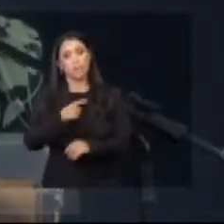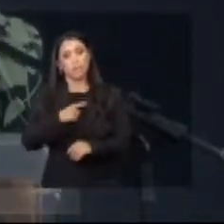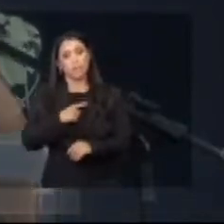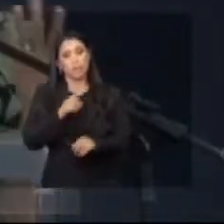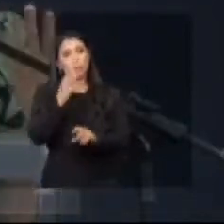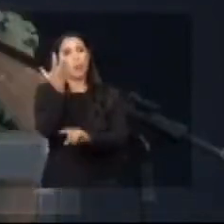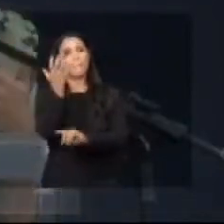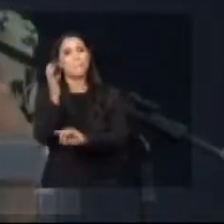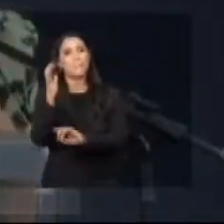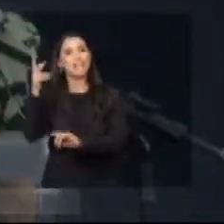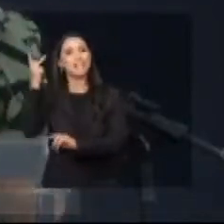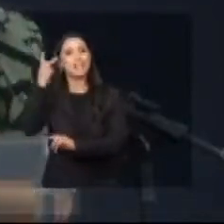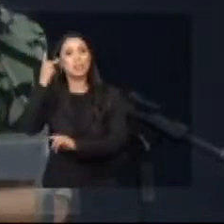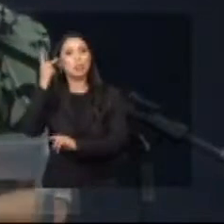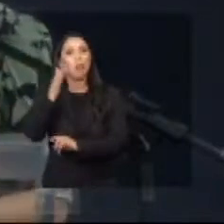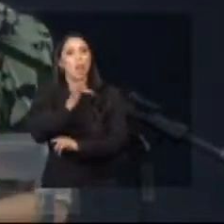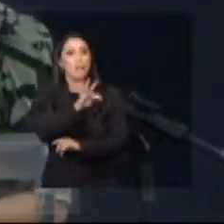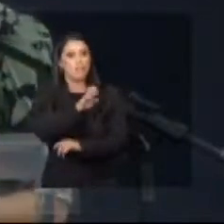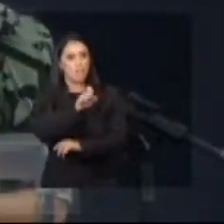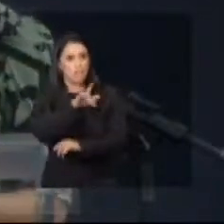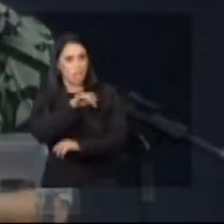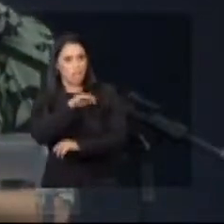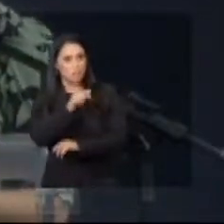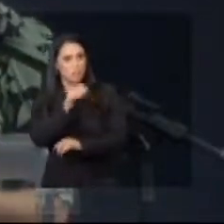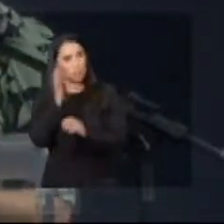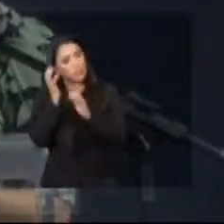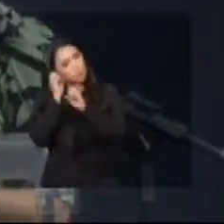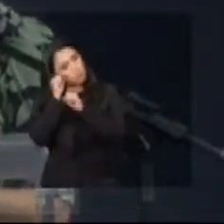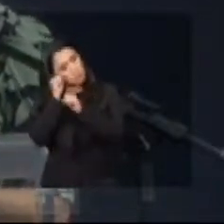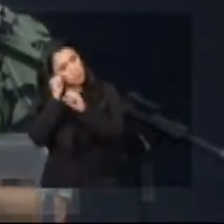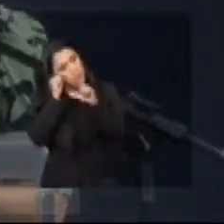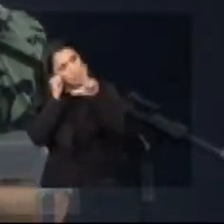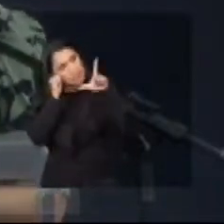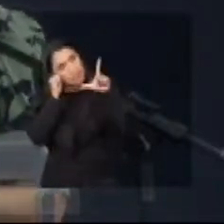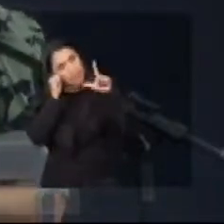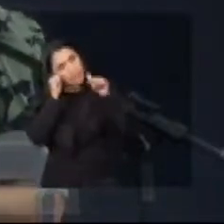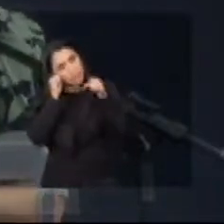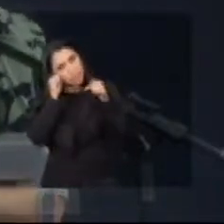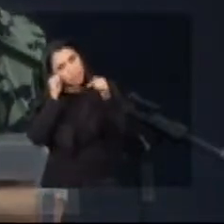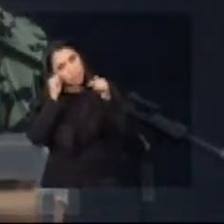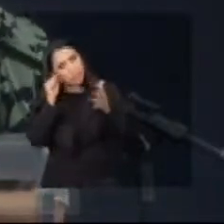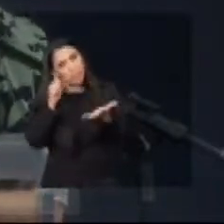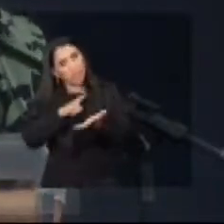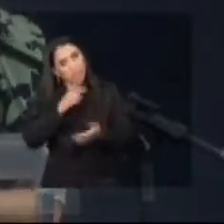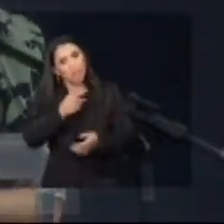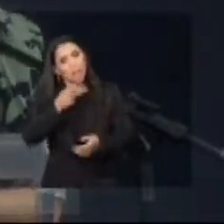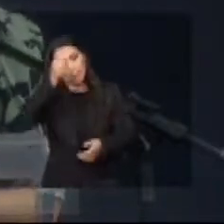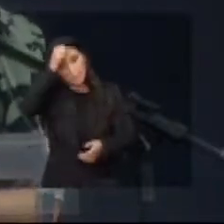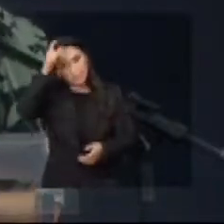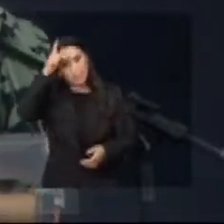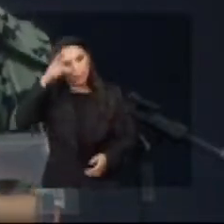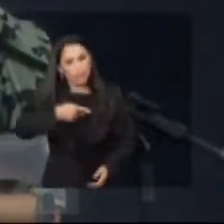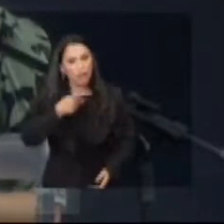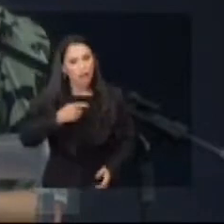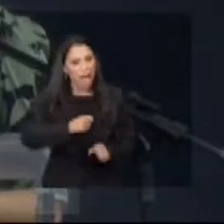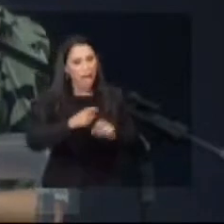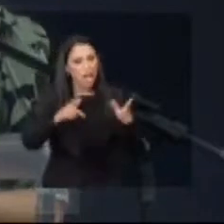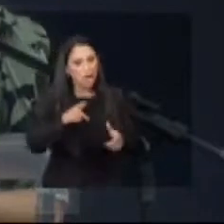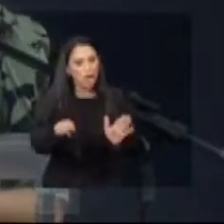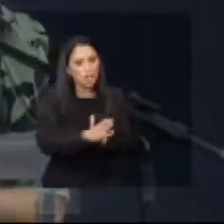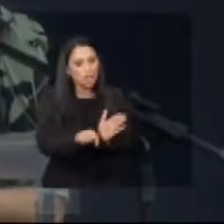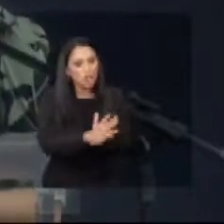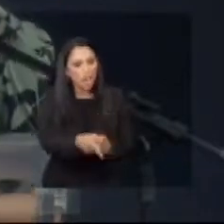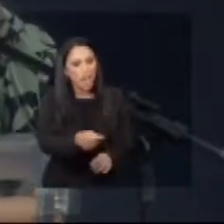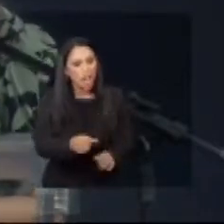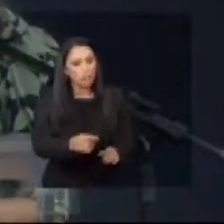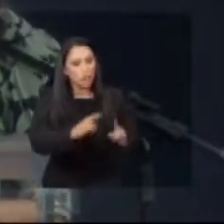praça de São Paulo Felipe dormia quando por volta das 7 horas da manhã ele foi acordado por um agente da prefeitura que o chamou de lhe mandou sair